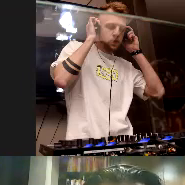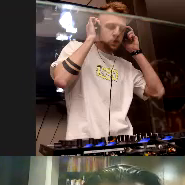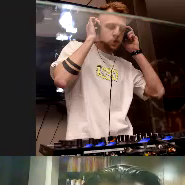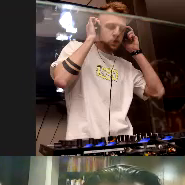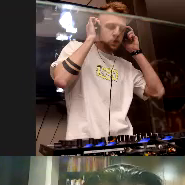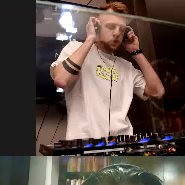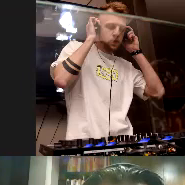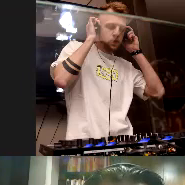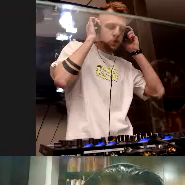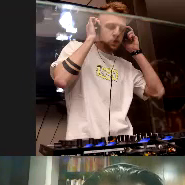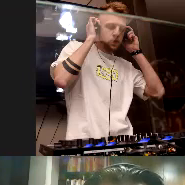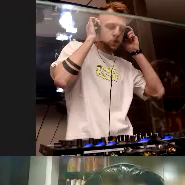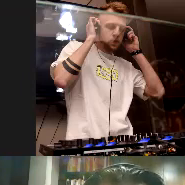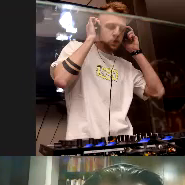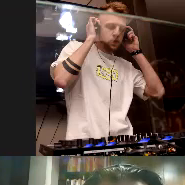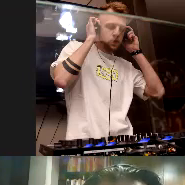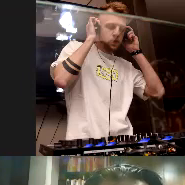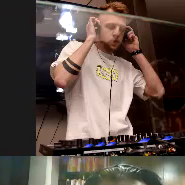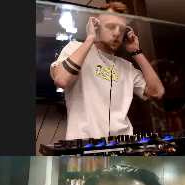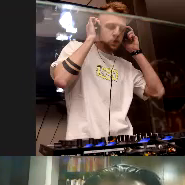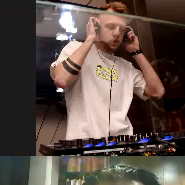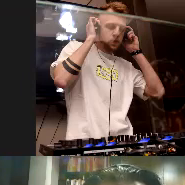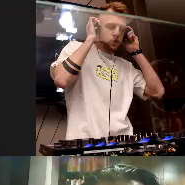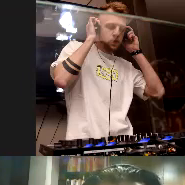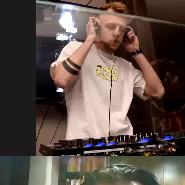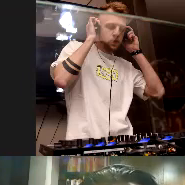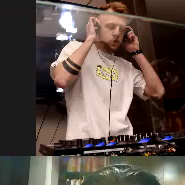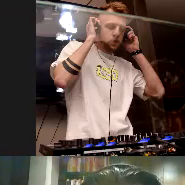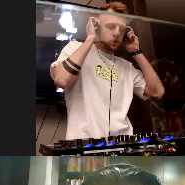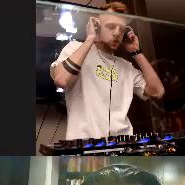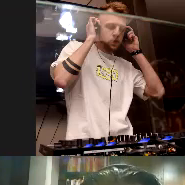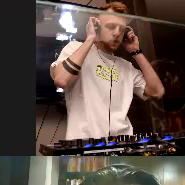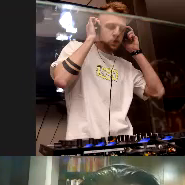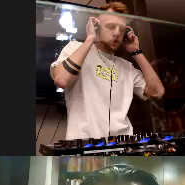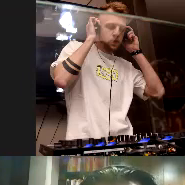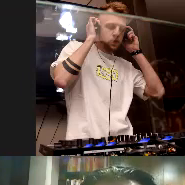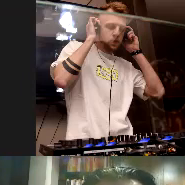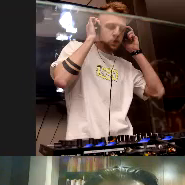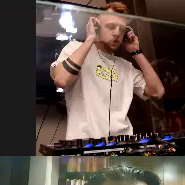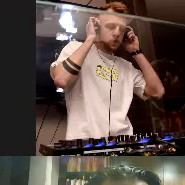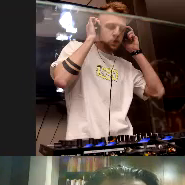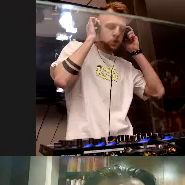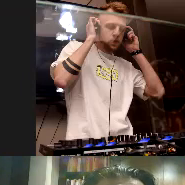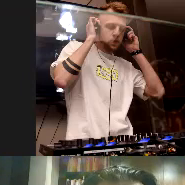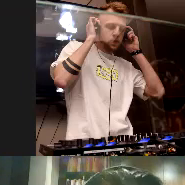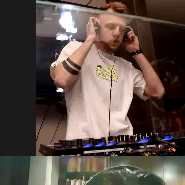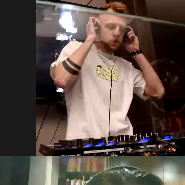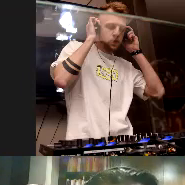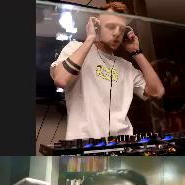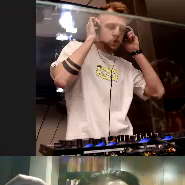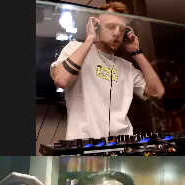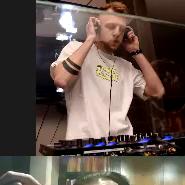vida. Esse é o raciocínio. A água não pode ter valor. Ela tem que ser